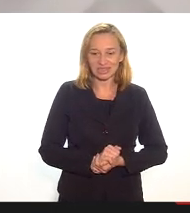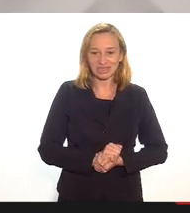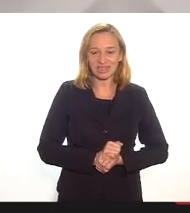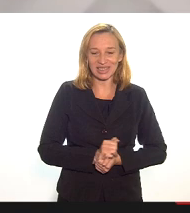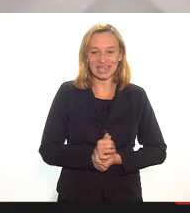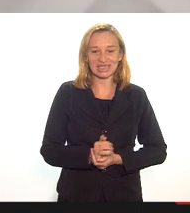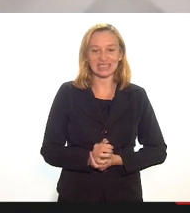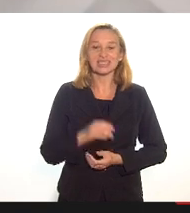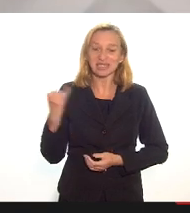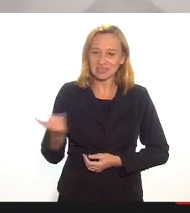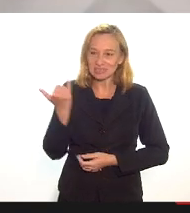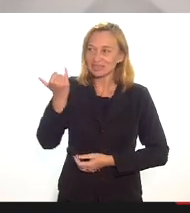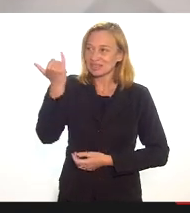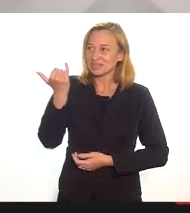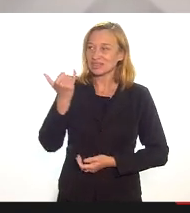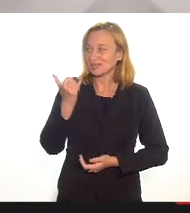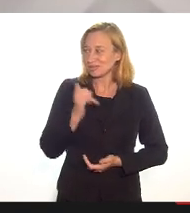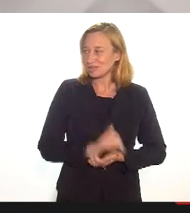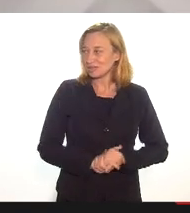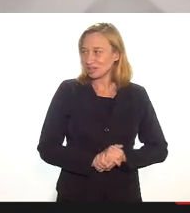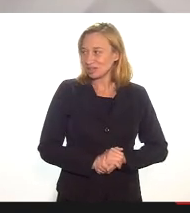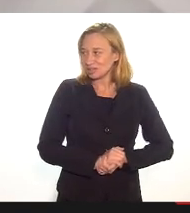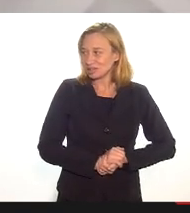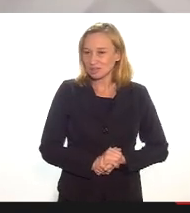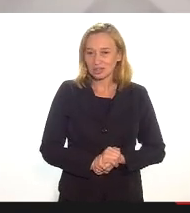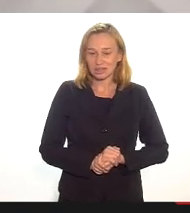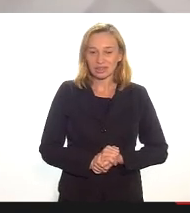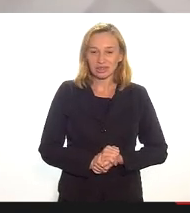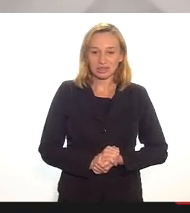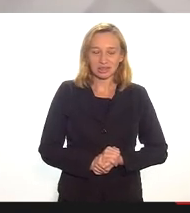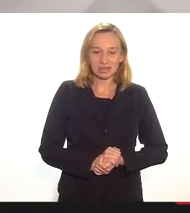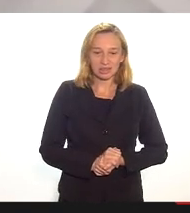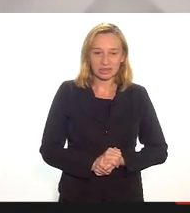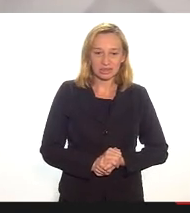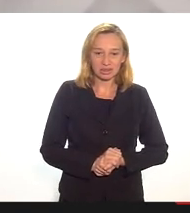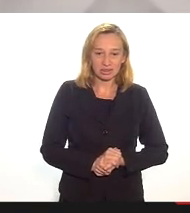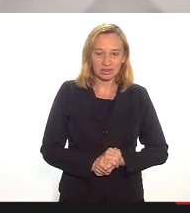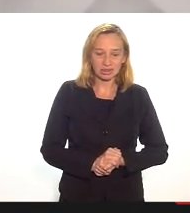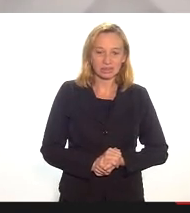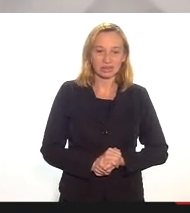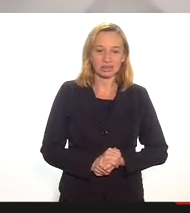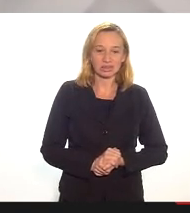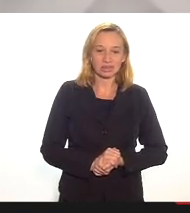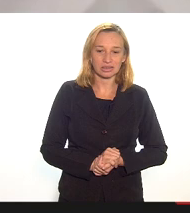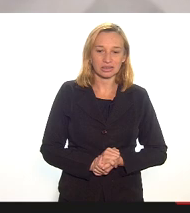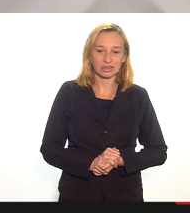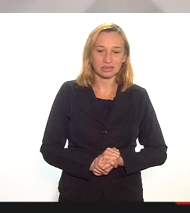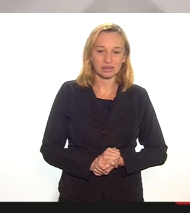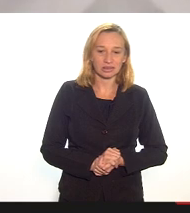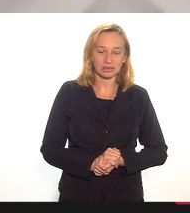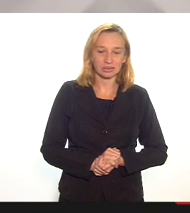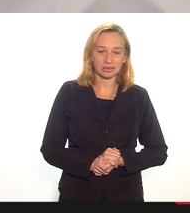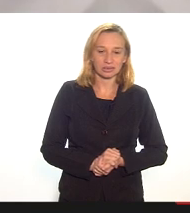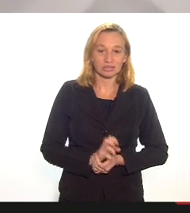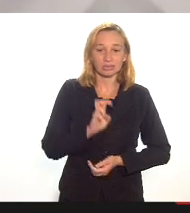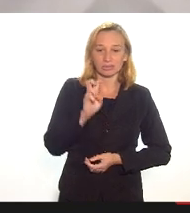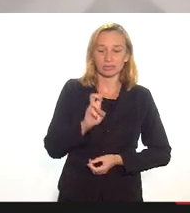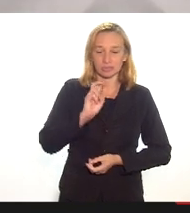aqui a importância da Defensoria Pública e do Ministério Público nessas ações, né? Mas são